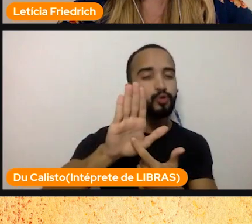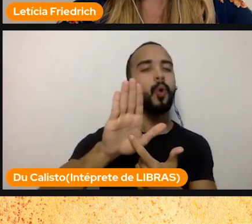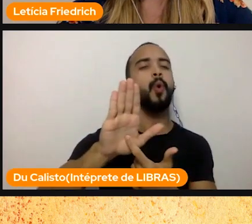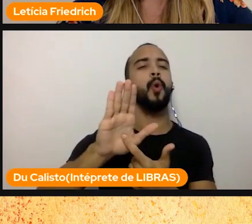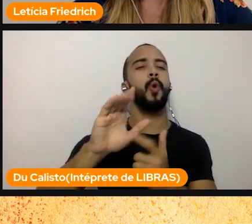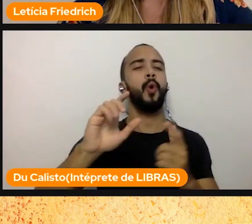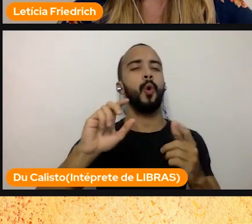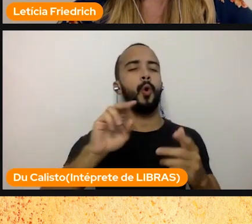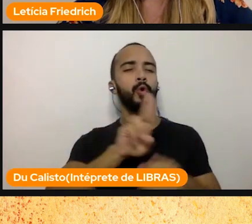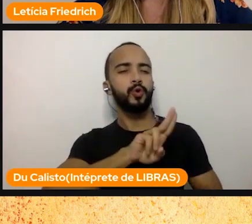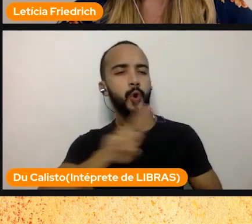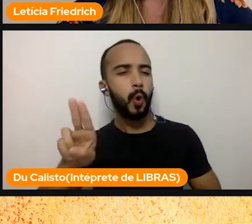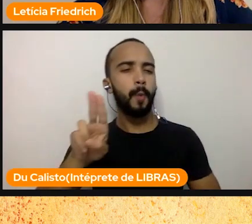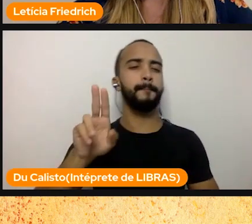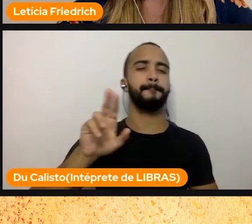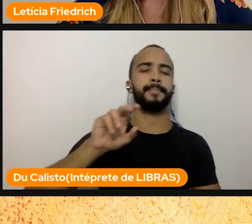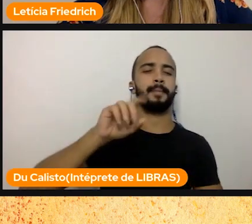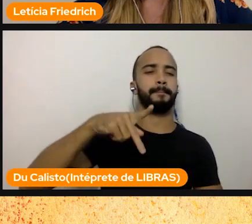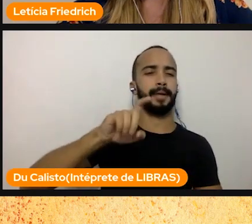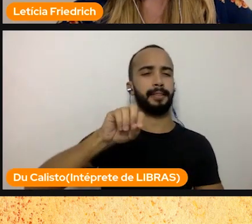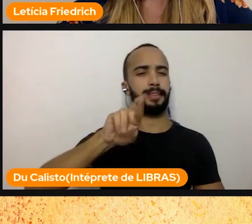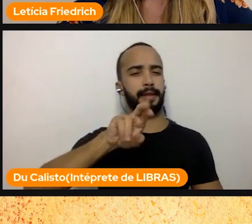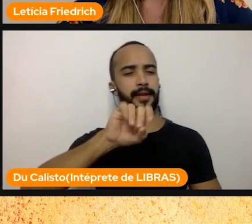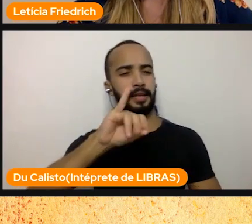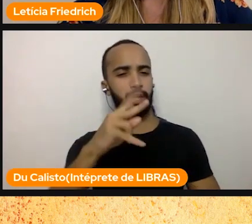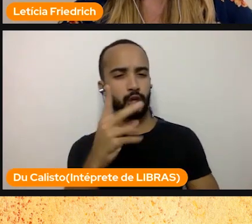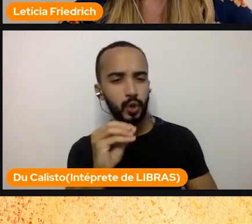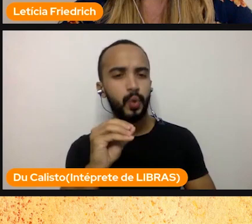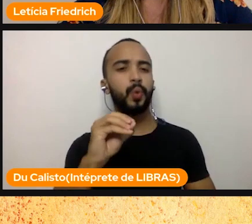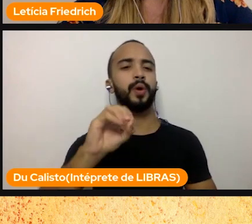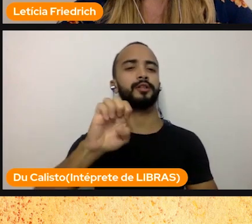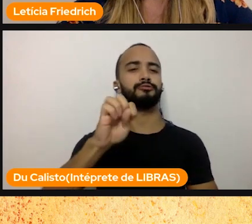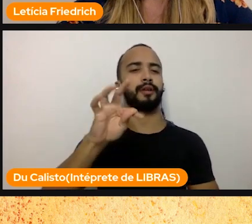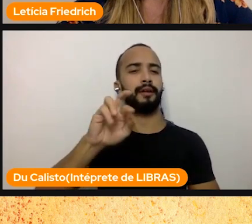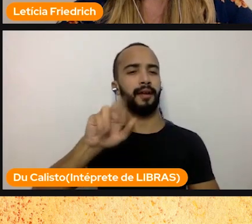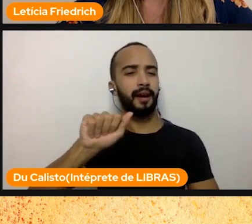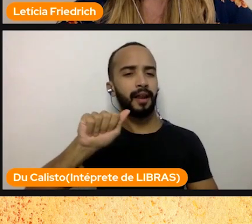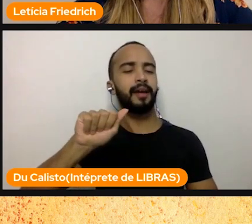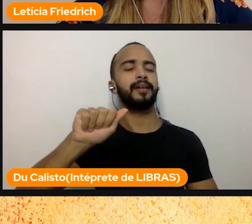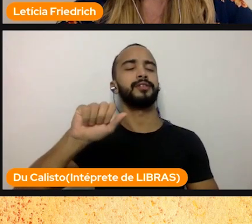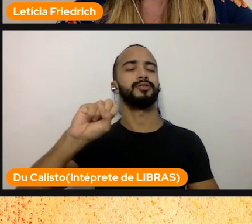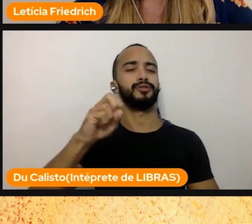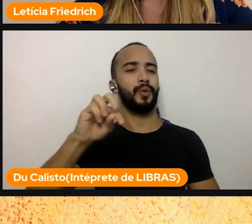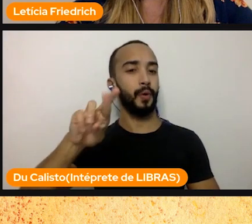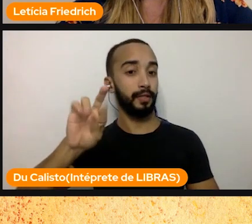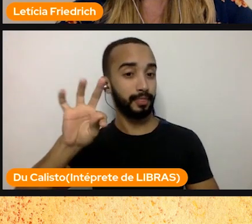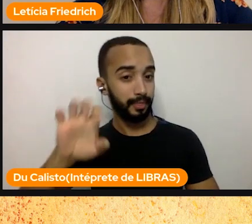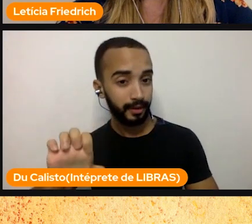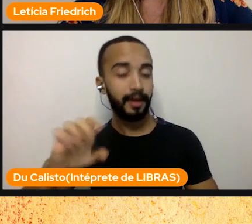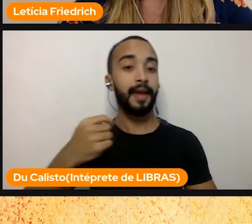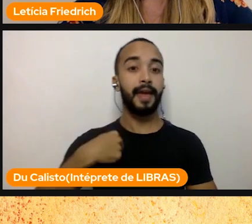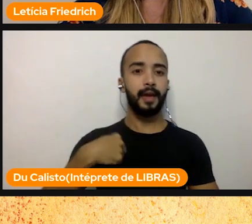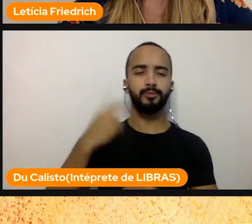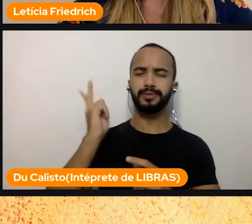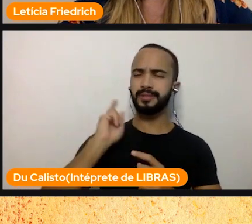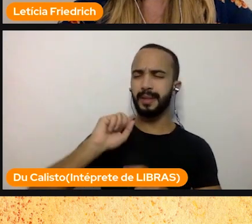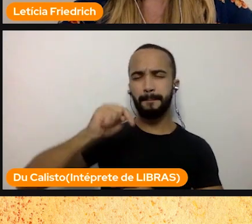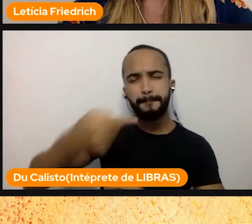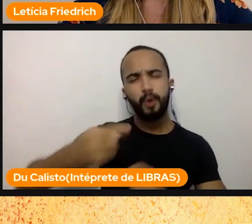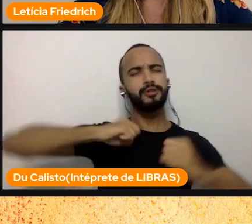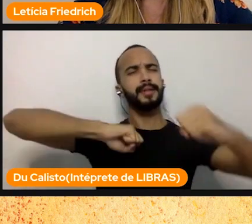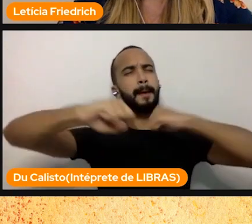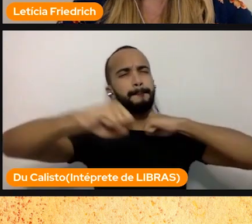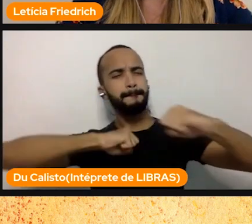depois durante a produção dessas 2 séries, Júlio, a gente tinha um debate interno muito grande, eu, o Marcos França, o